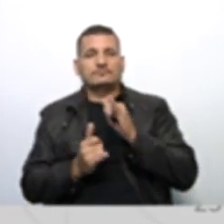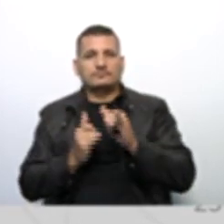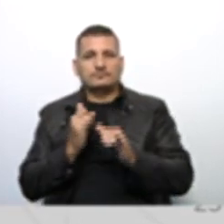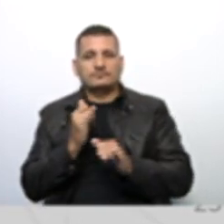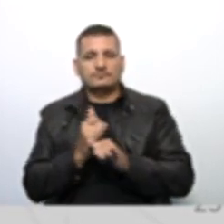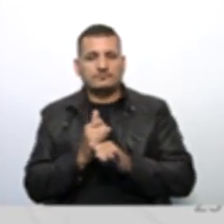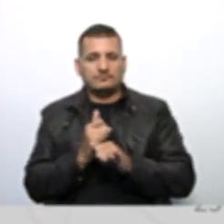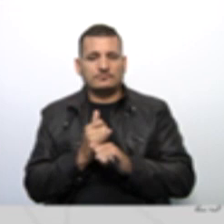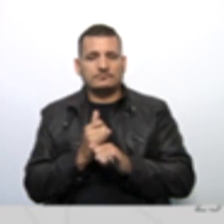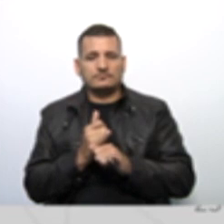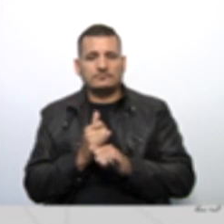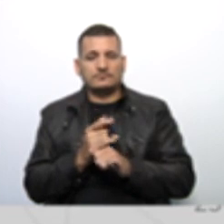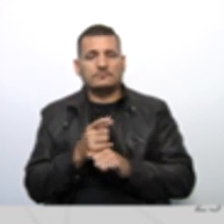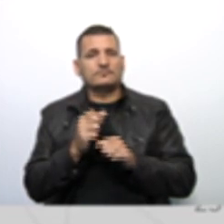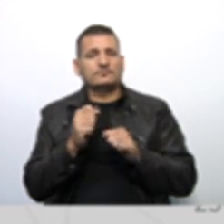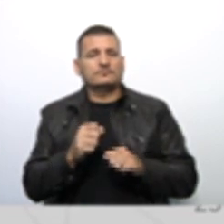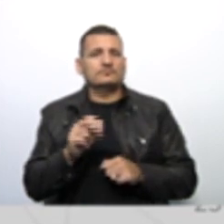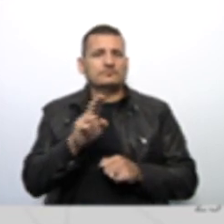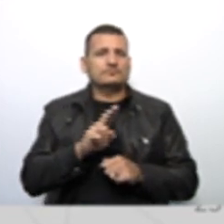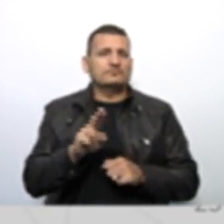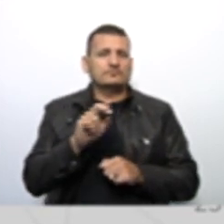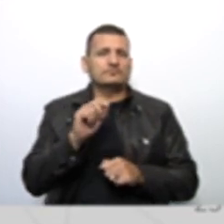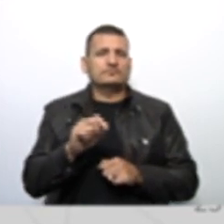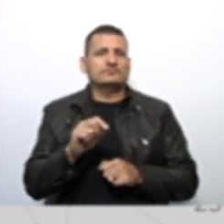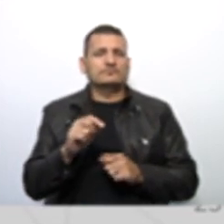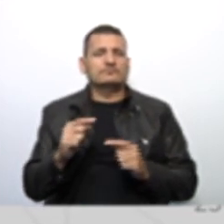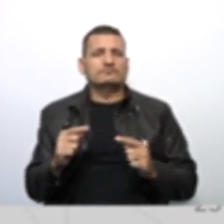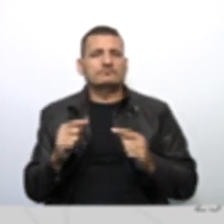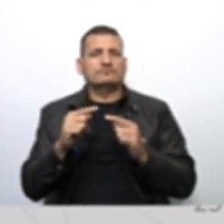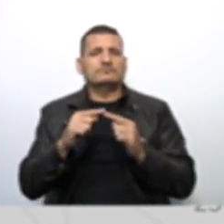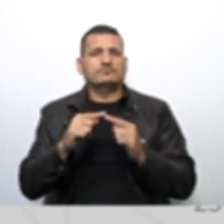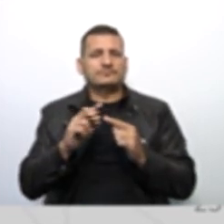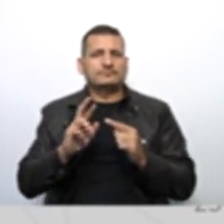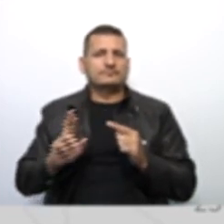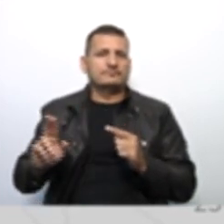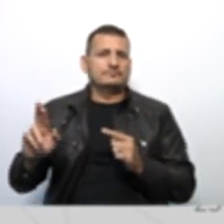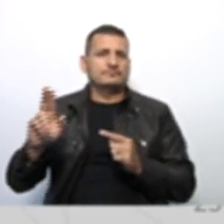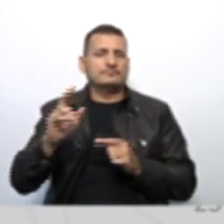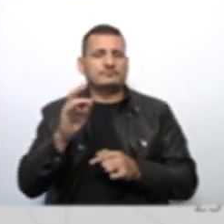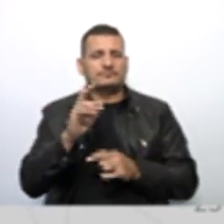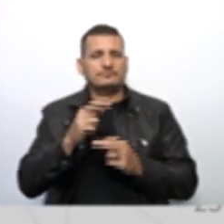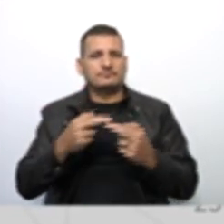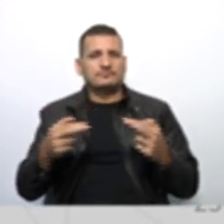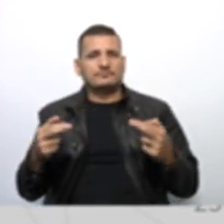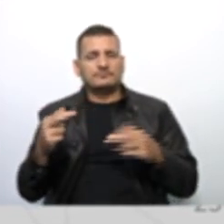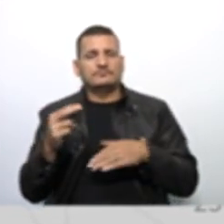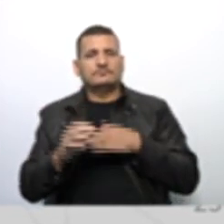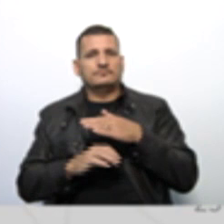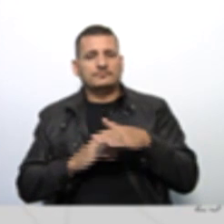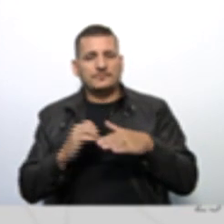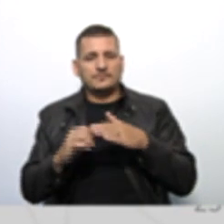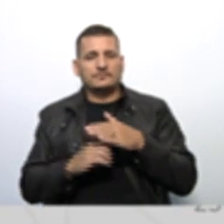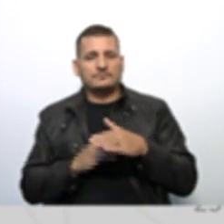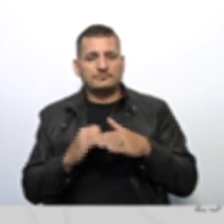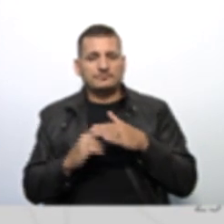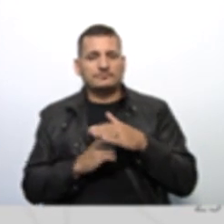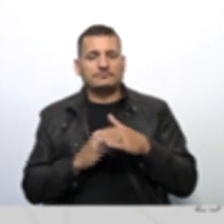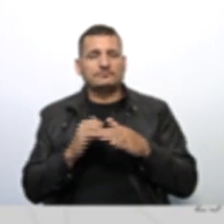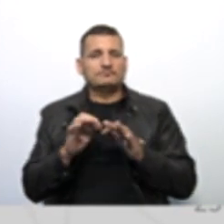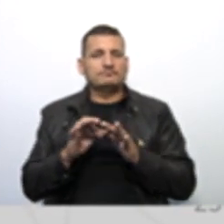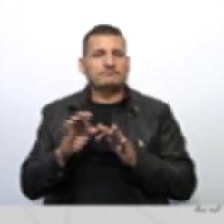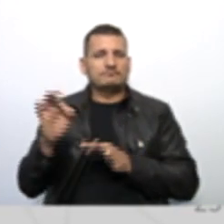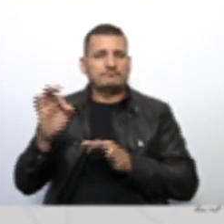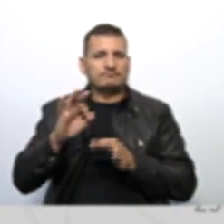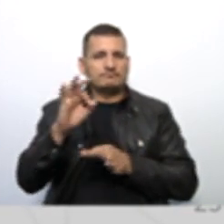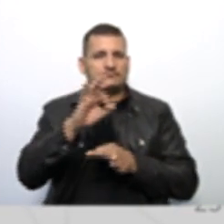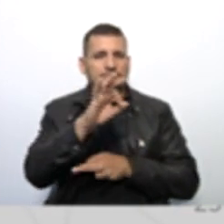que pode ser usada como link para interligar diversas redes de empresa fisicamente distantes, que